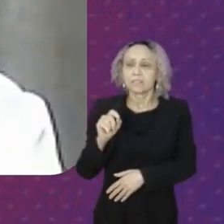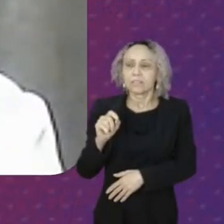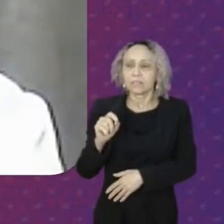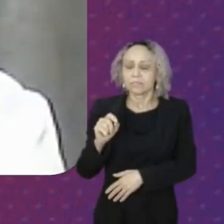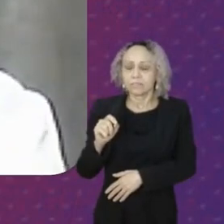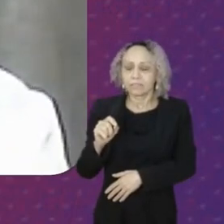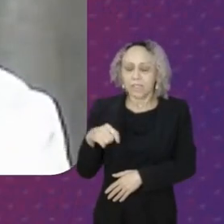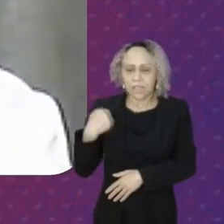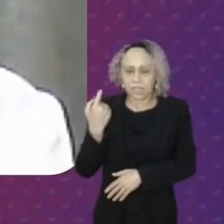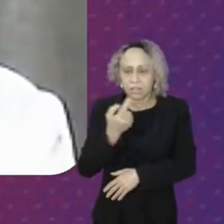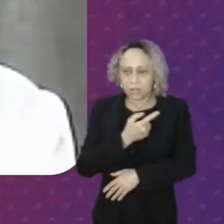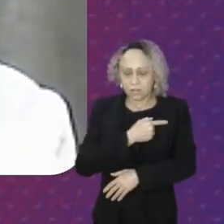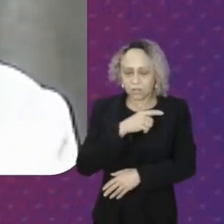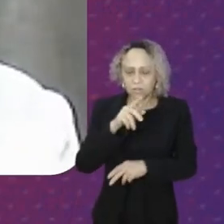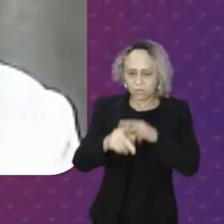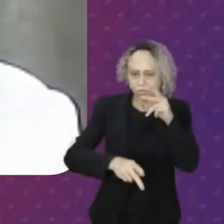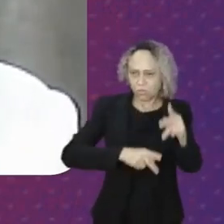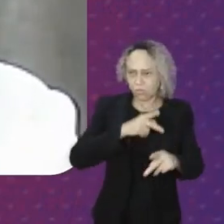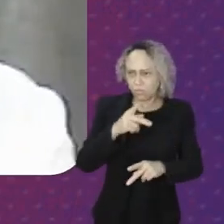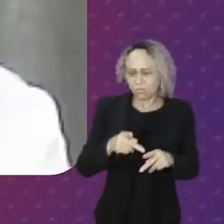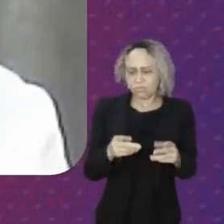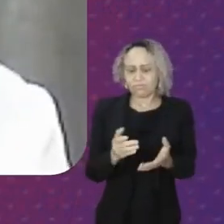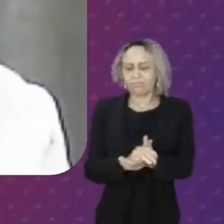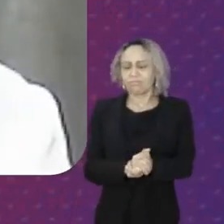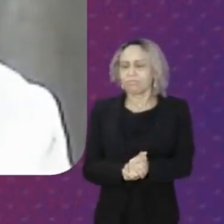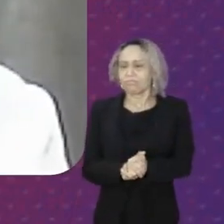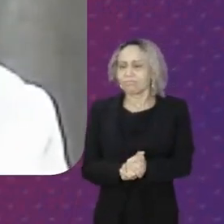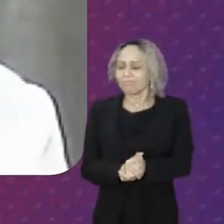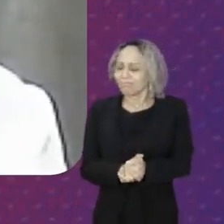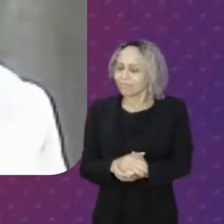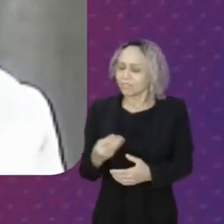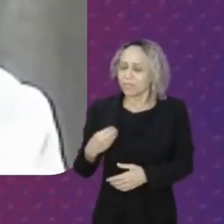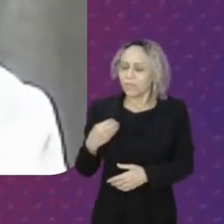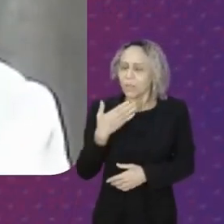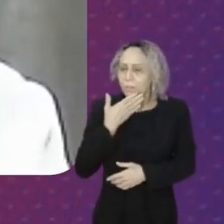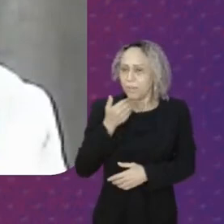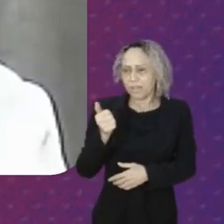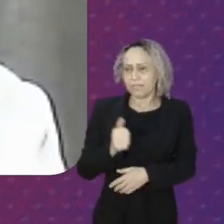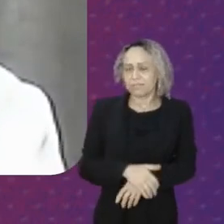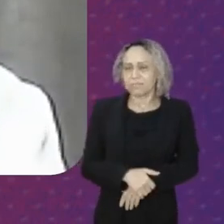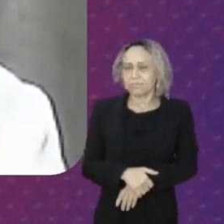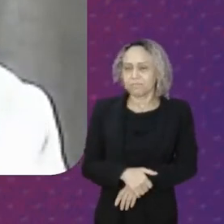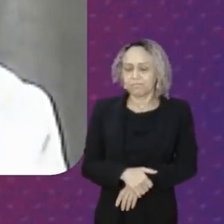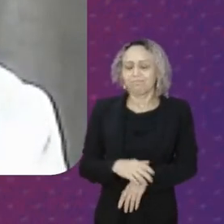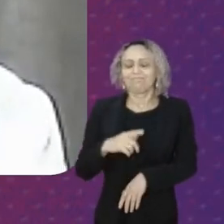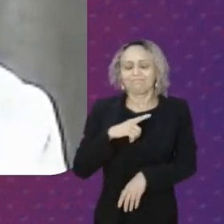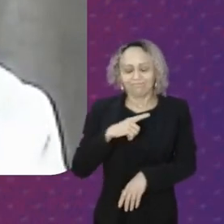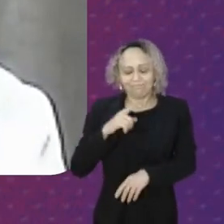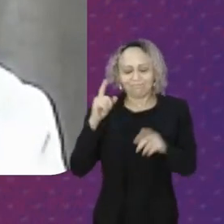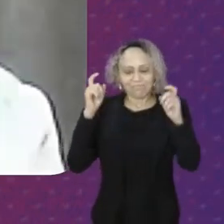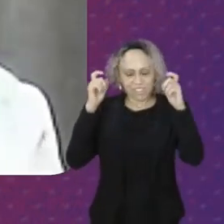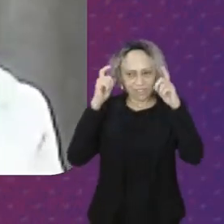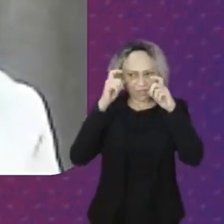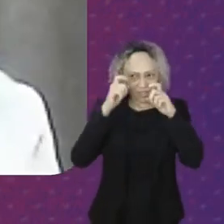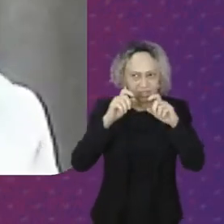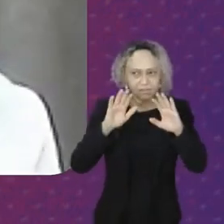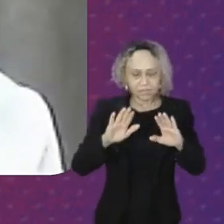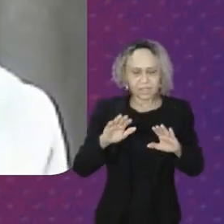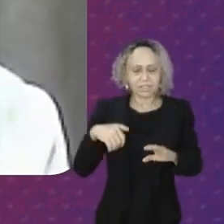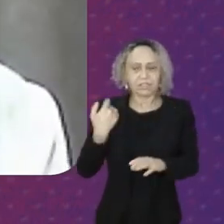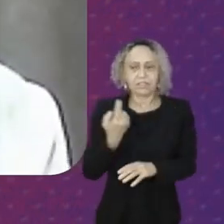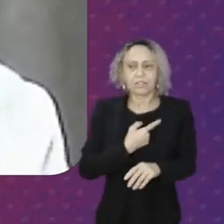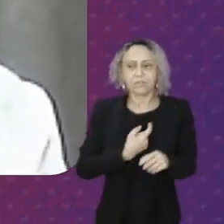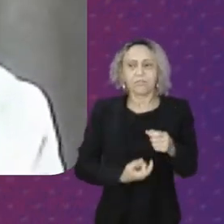nossa população uma condição melhor de vida. Mas passou por um perrengue, por um momento difícil, mas nós vamos